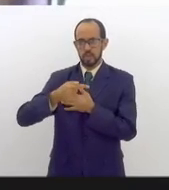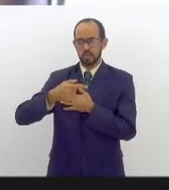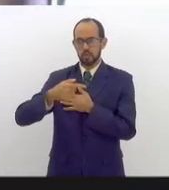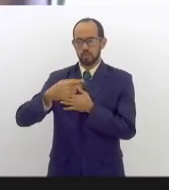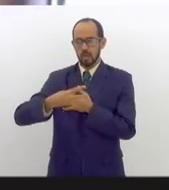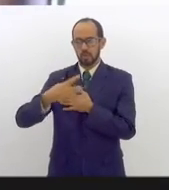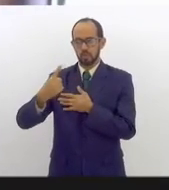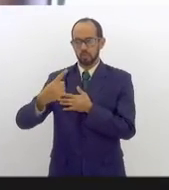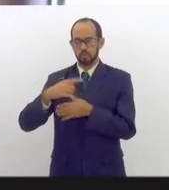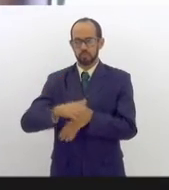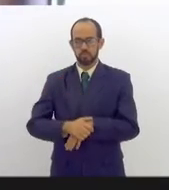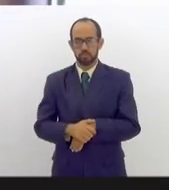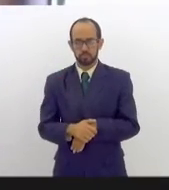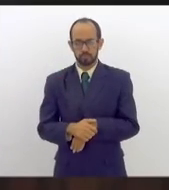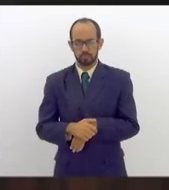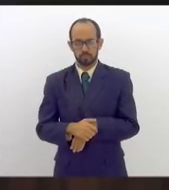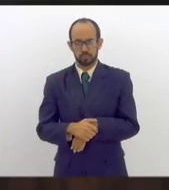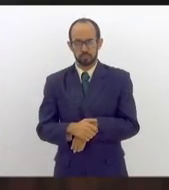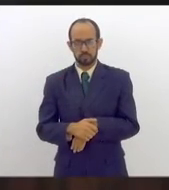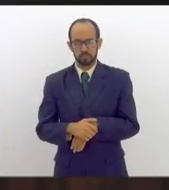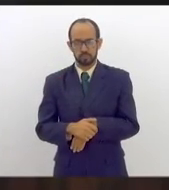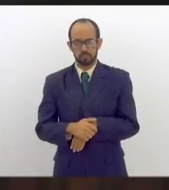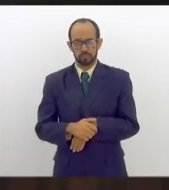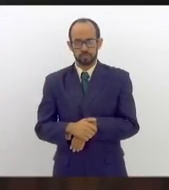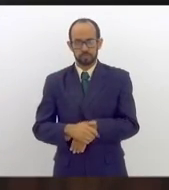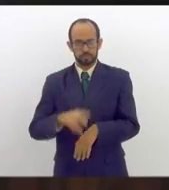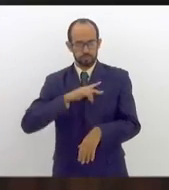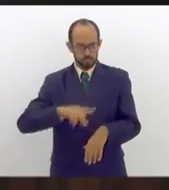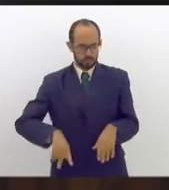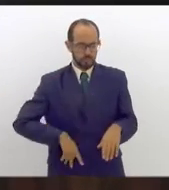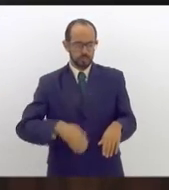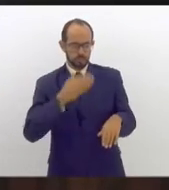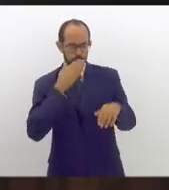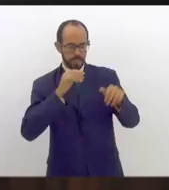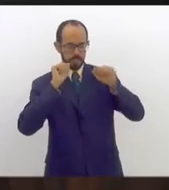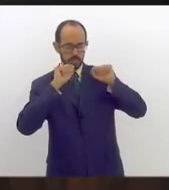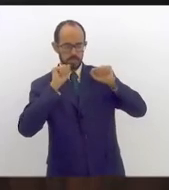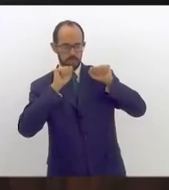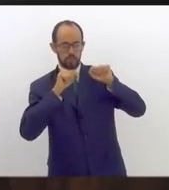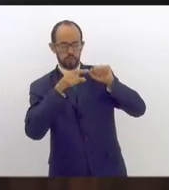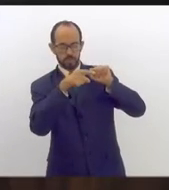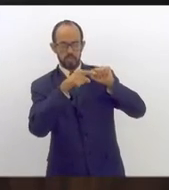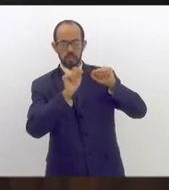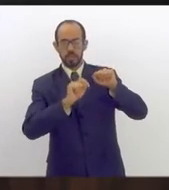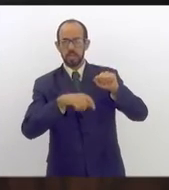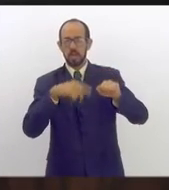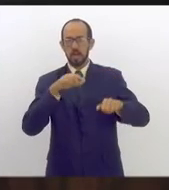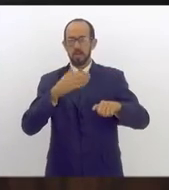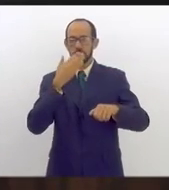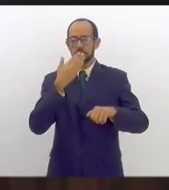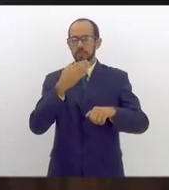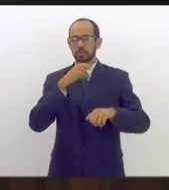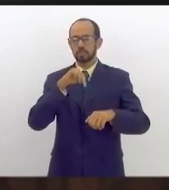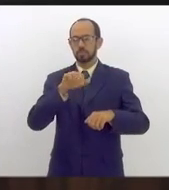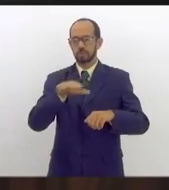pedido. Presidência, chama atenção aí à assessoria da mesa, a solicitação do deputado Carlos